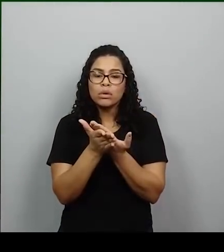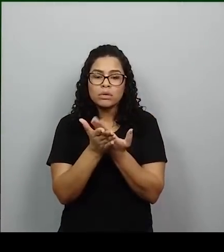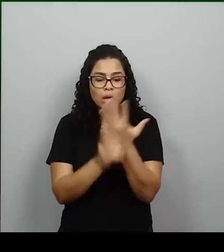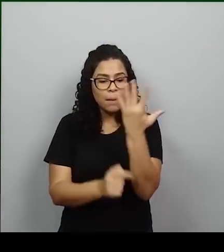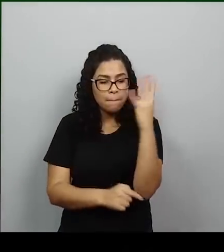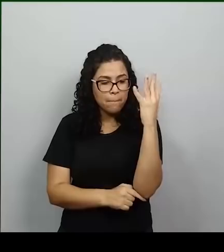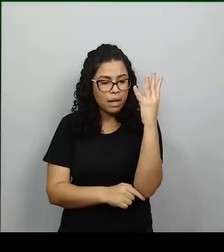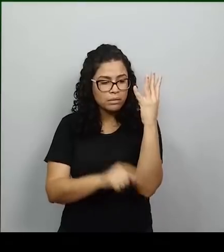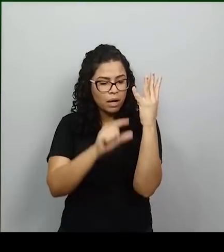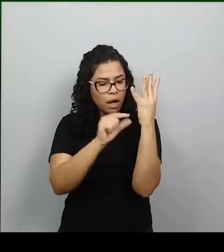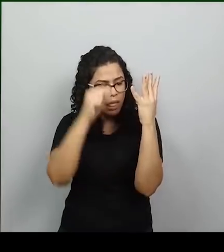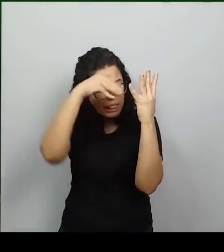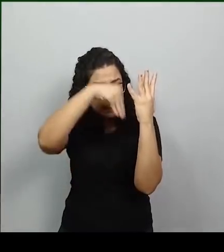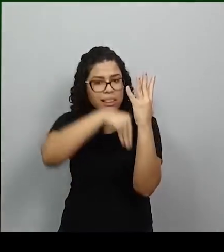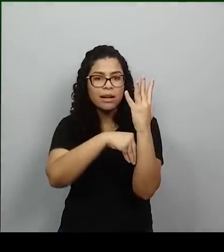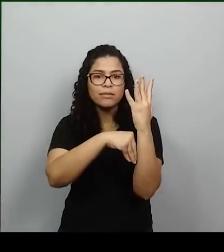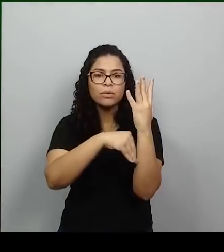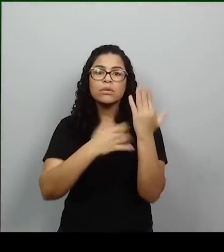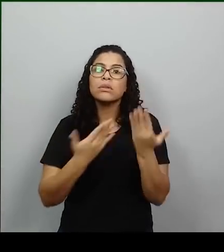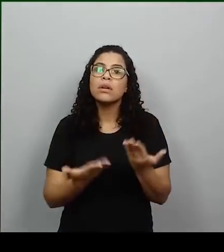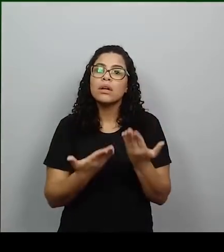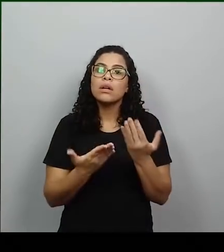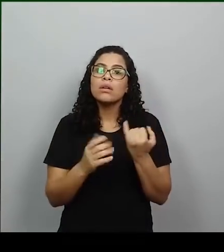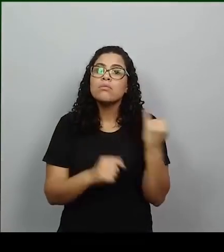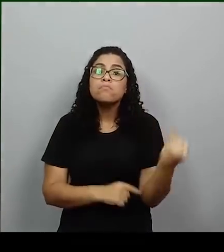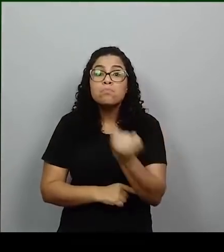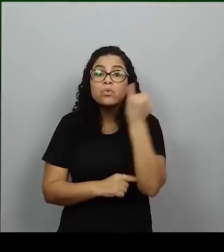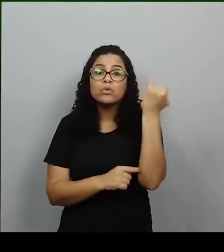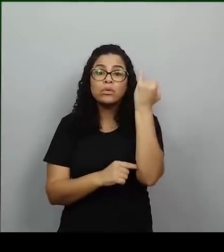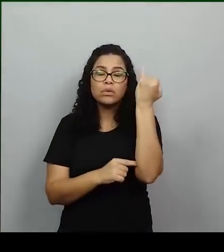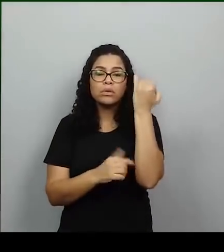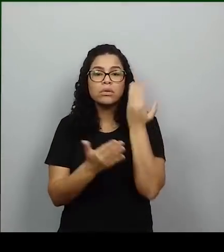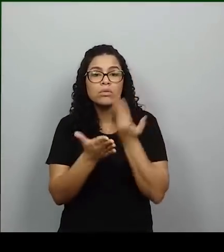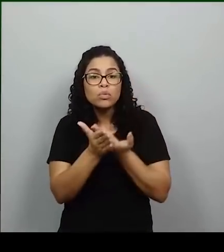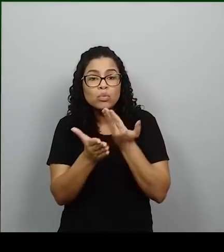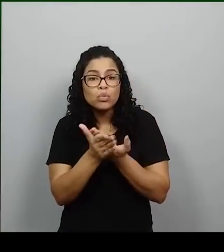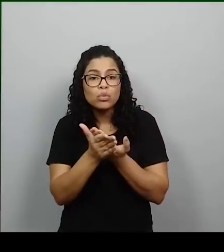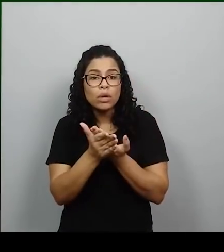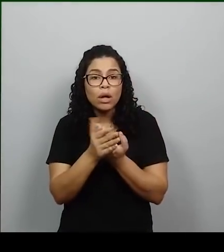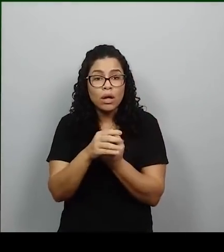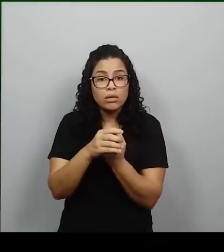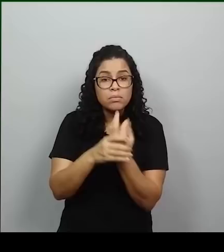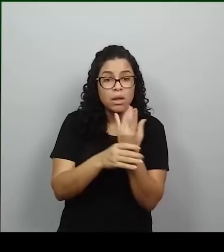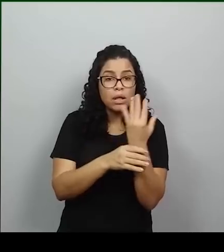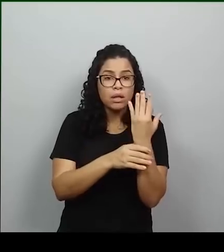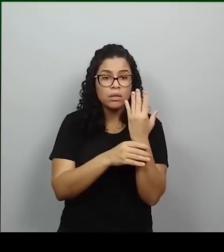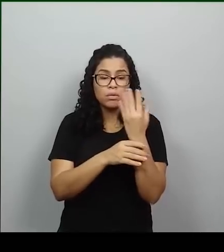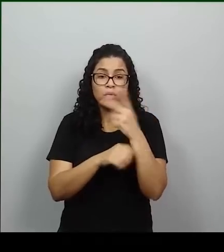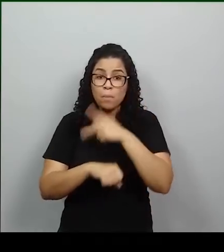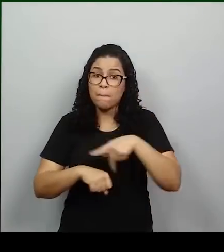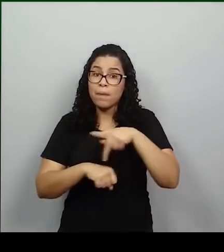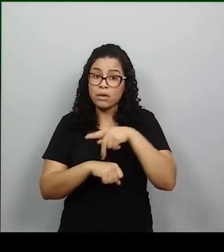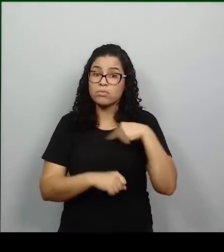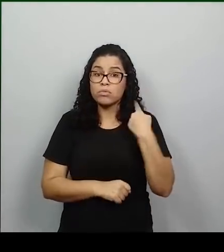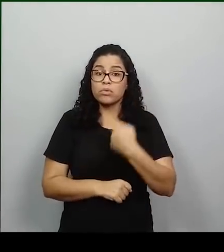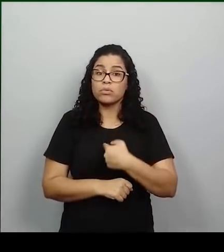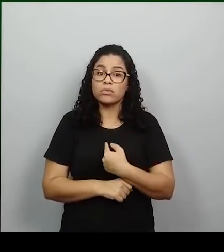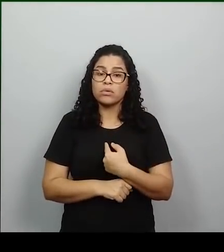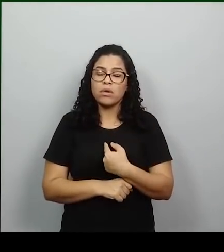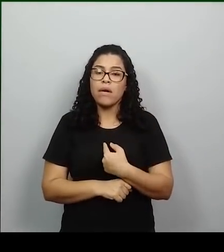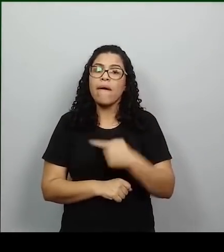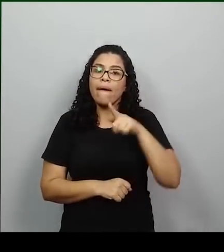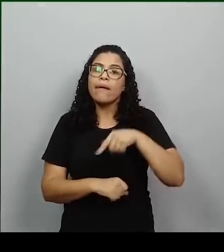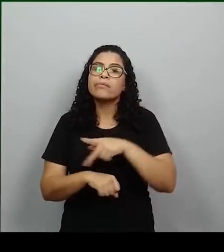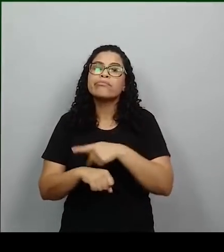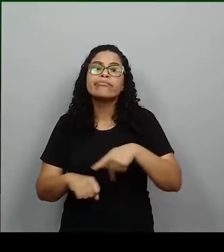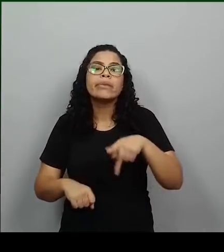propriedades dessas plantas. E a importância de estudar as plantas, ela é muito grande, ainda mais num país como o nosso, que é um país